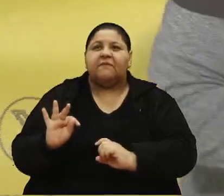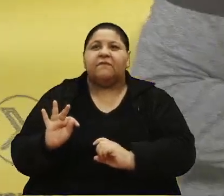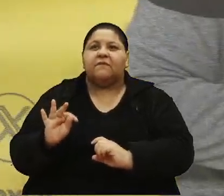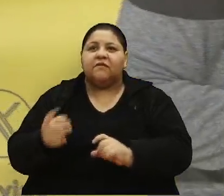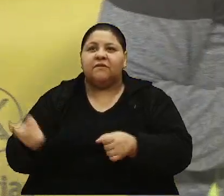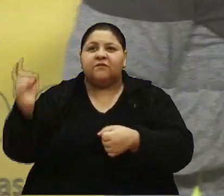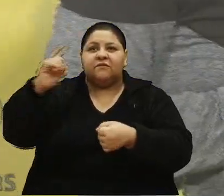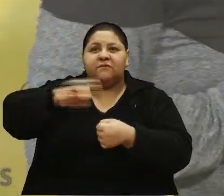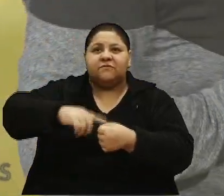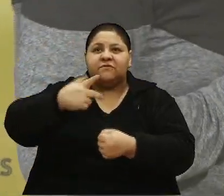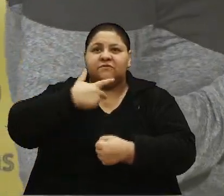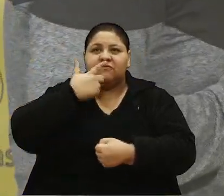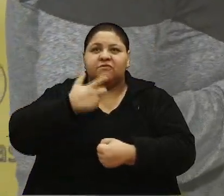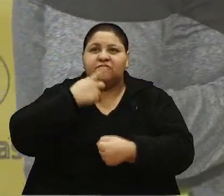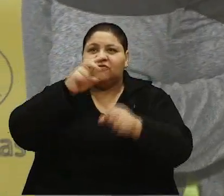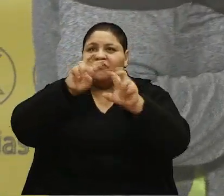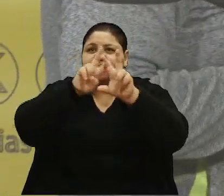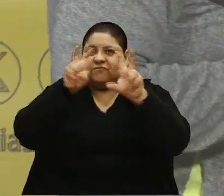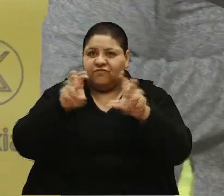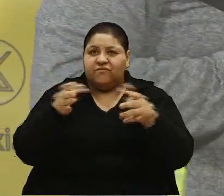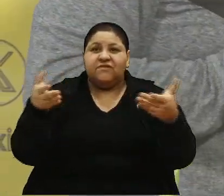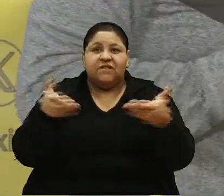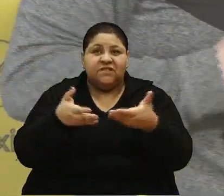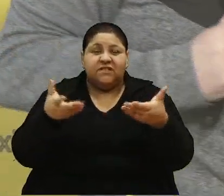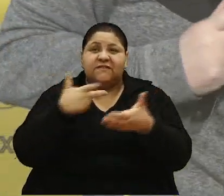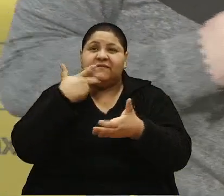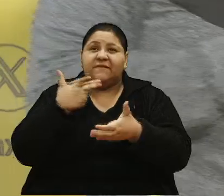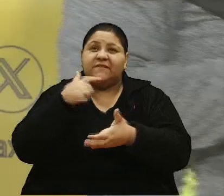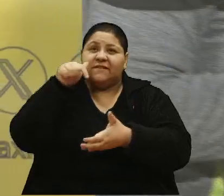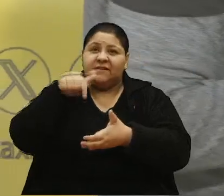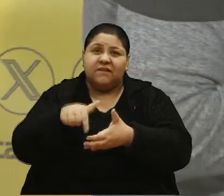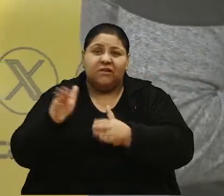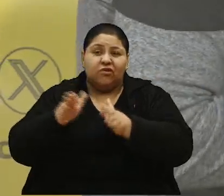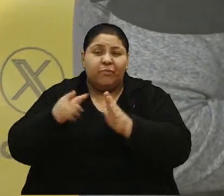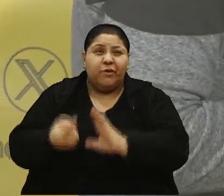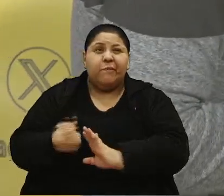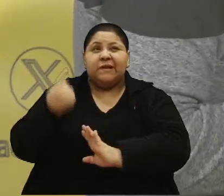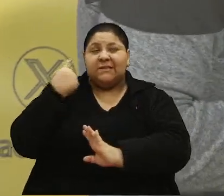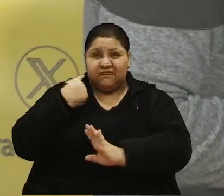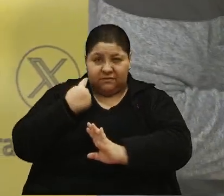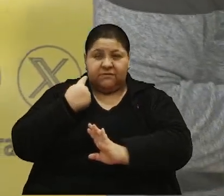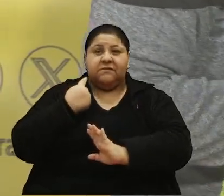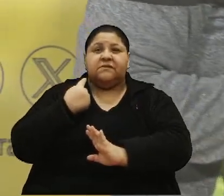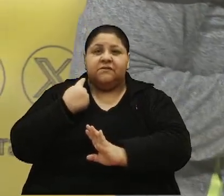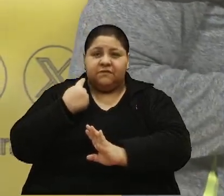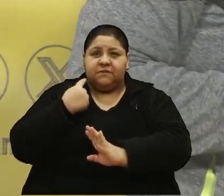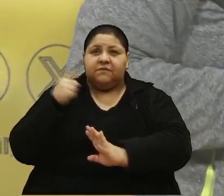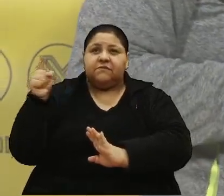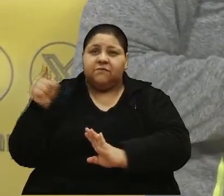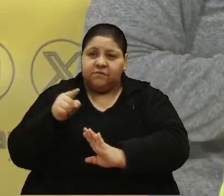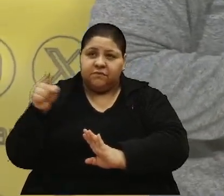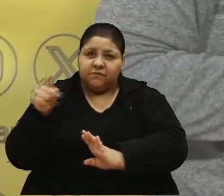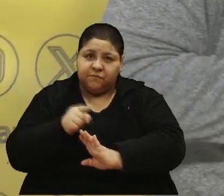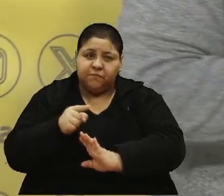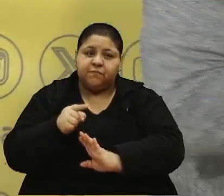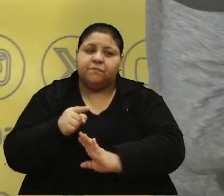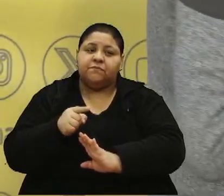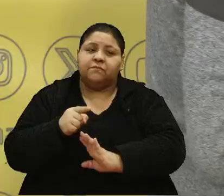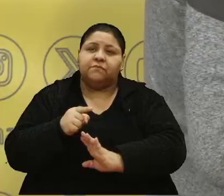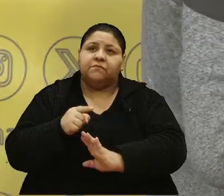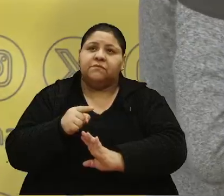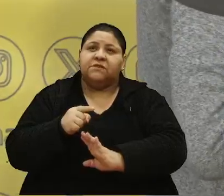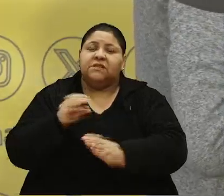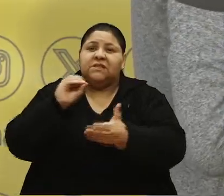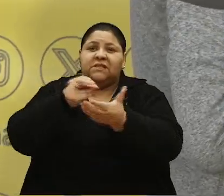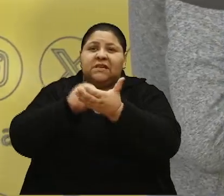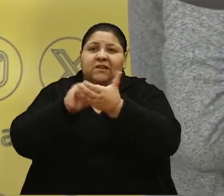voltou a falar sobre um assunto que já é recorrente desde a legislatura passada, né, vereadora? Sim. Que é a questão da